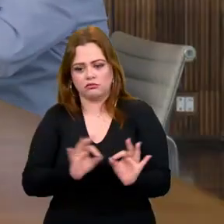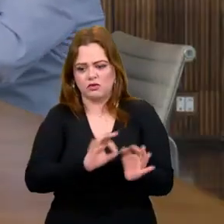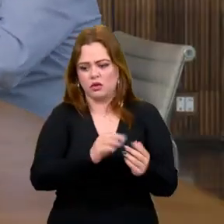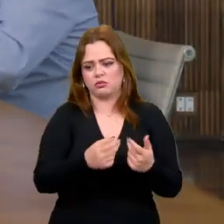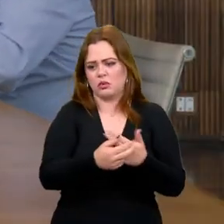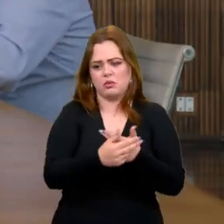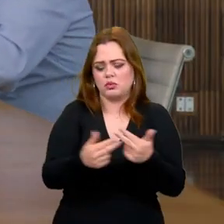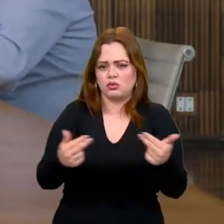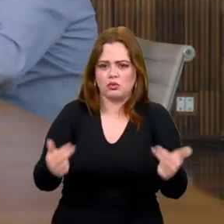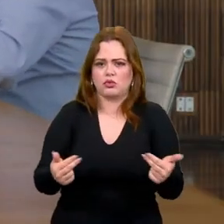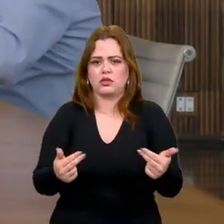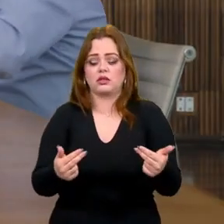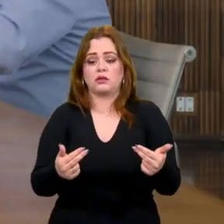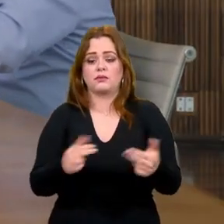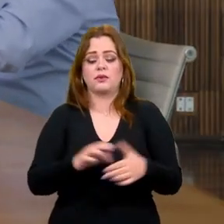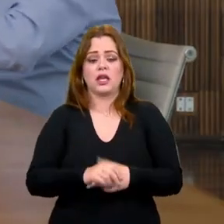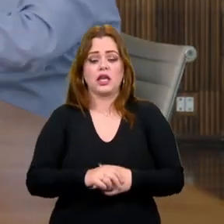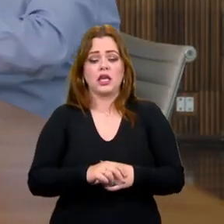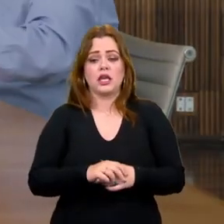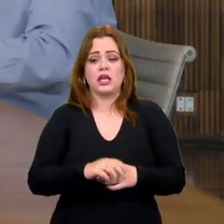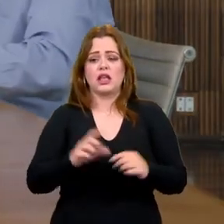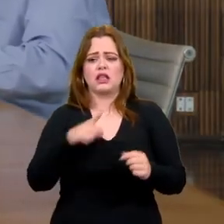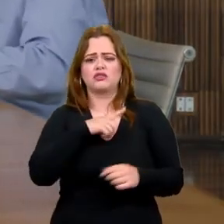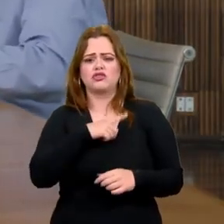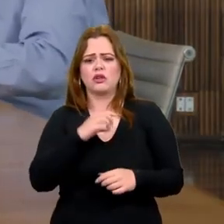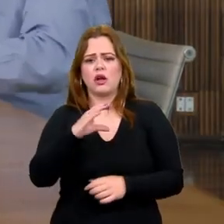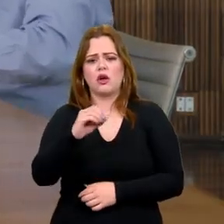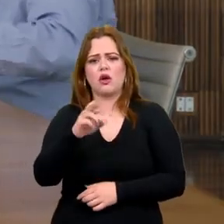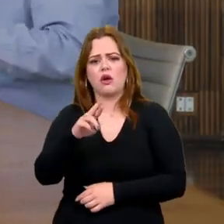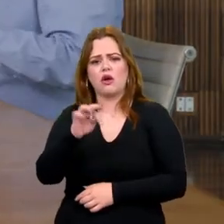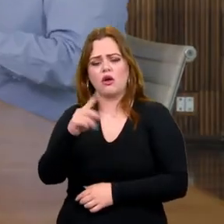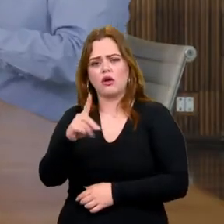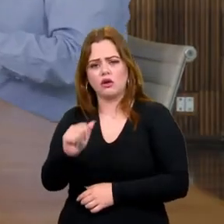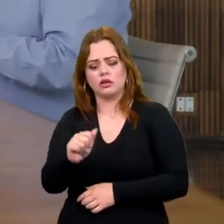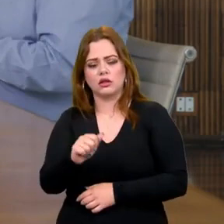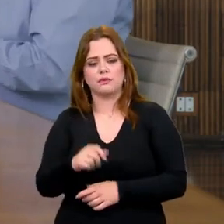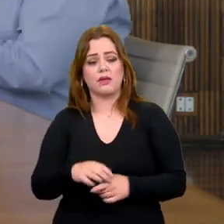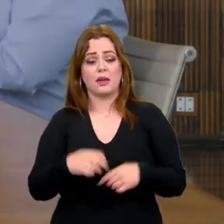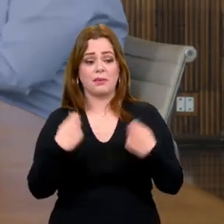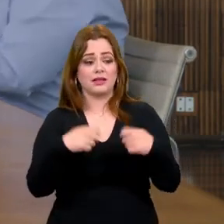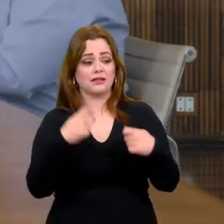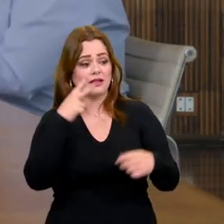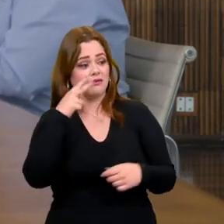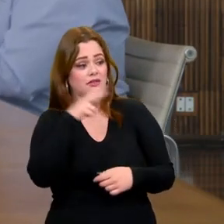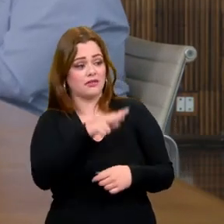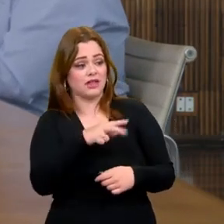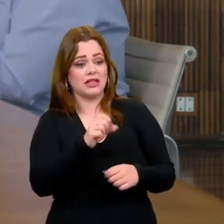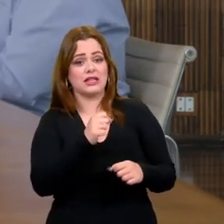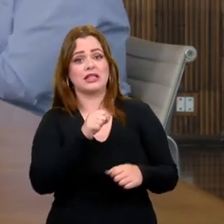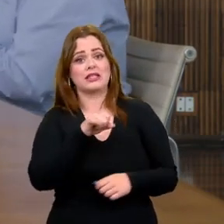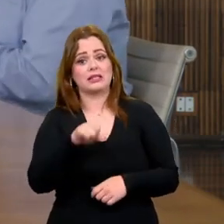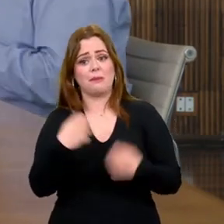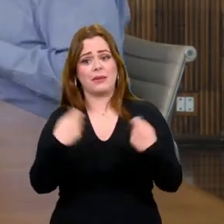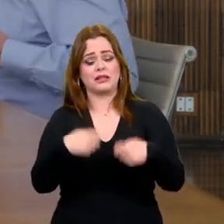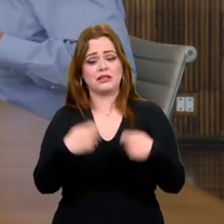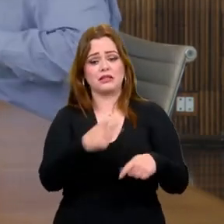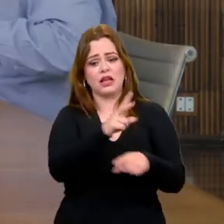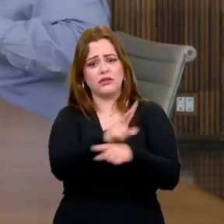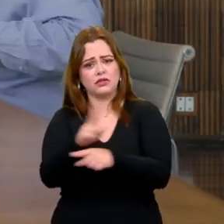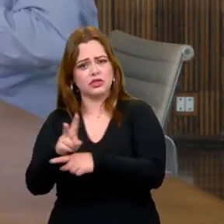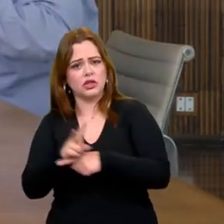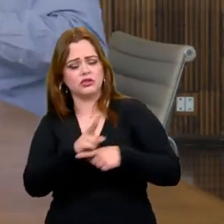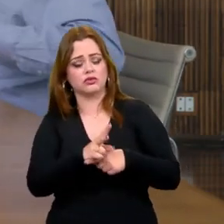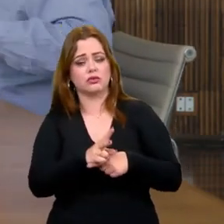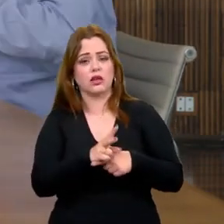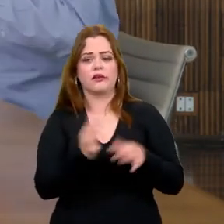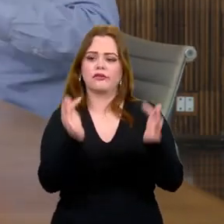corda e eu de casa em cada vez que tinha gente para tirar se alguém precisava de ajuda aí terminava aquilo eu ia para o salão tava todo mundo dormindo no chão